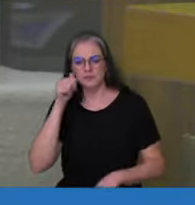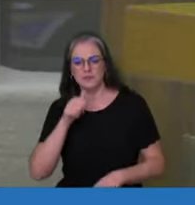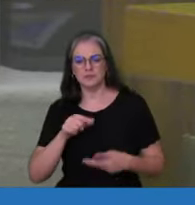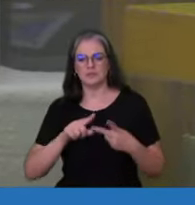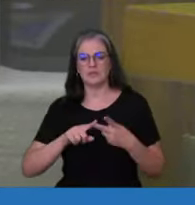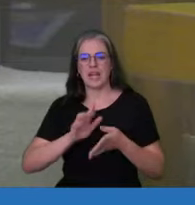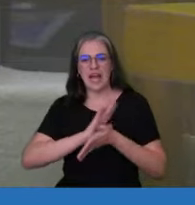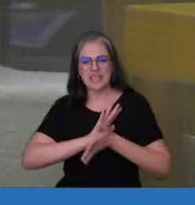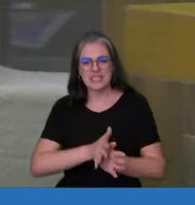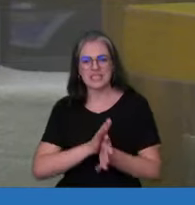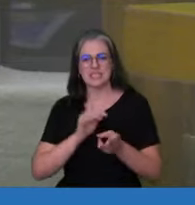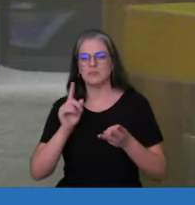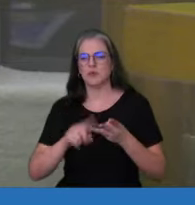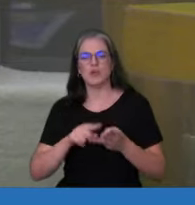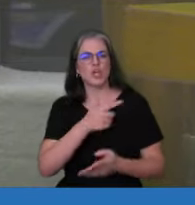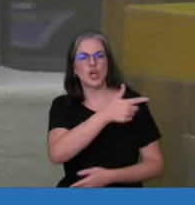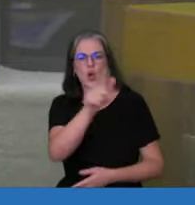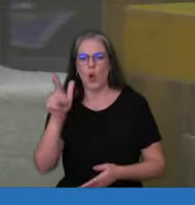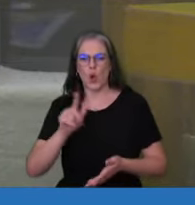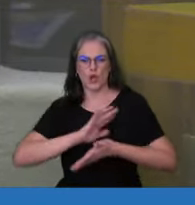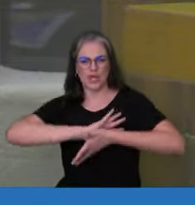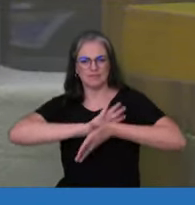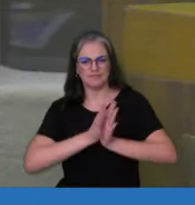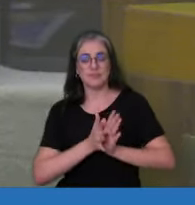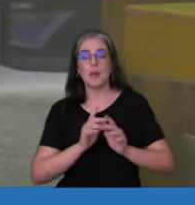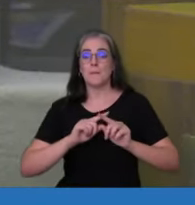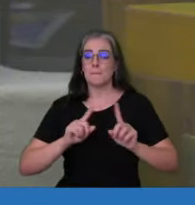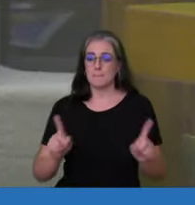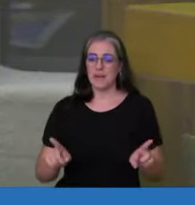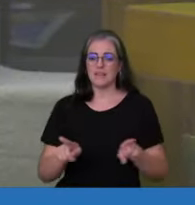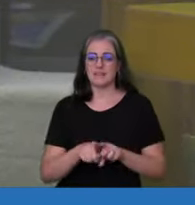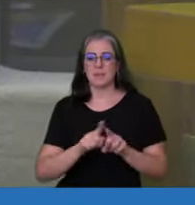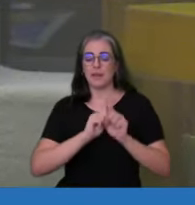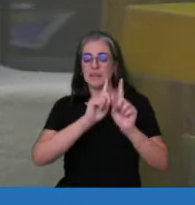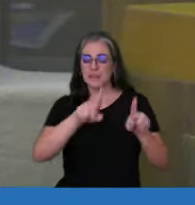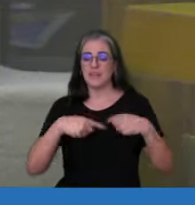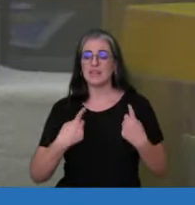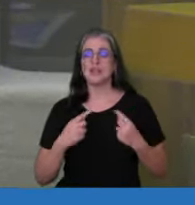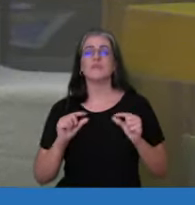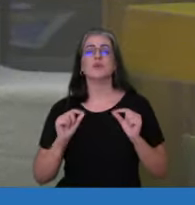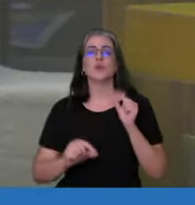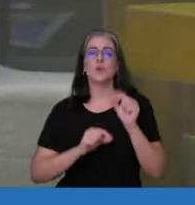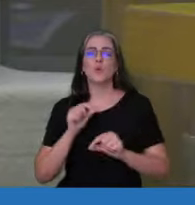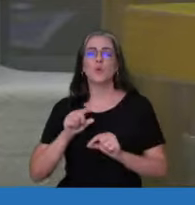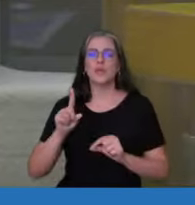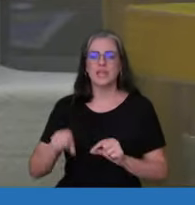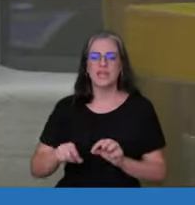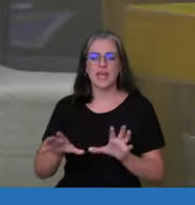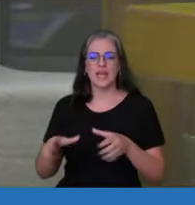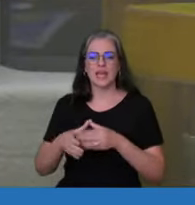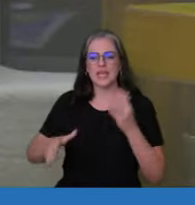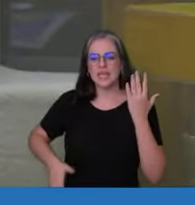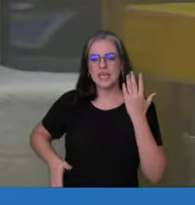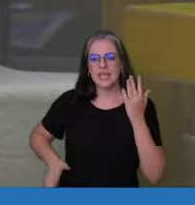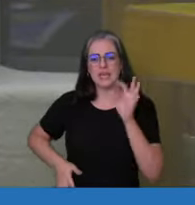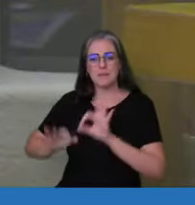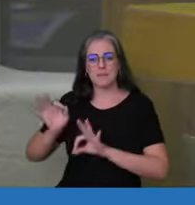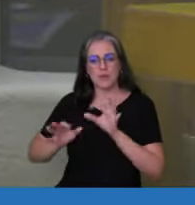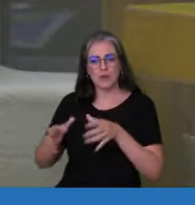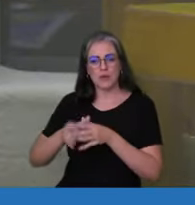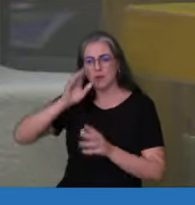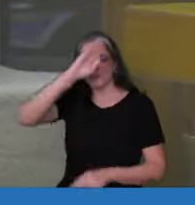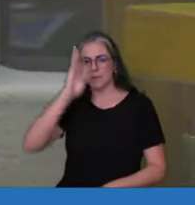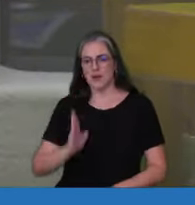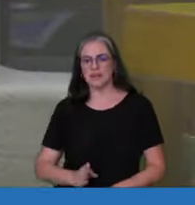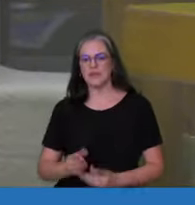de discriminação, mas foi colocado o desafio de enfrentar o que é o crime organizado no Brasil, o que é o papel do